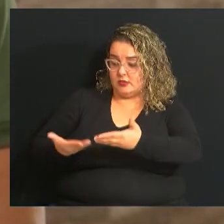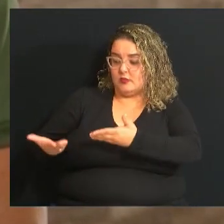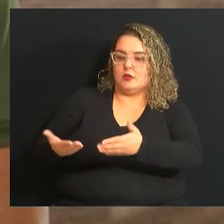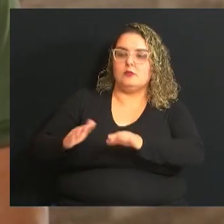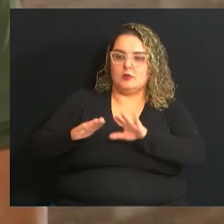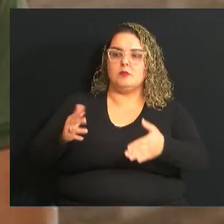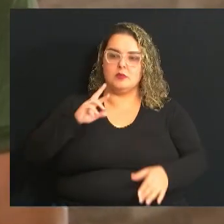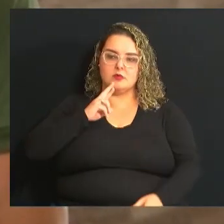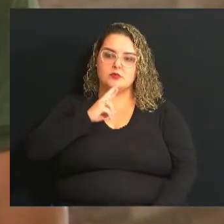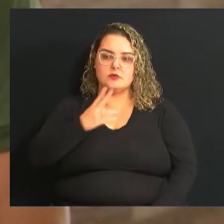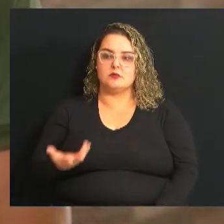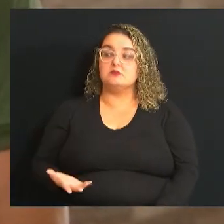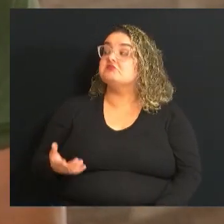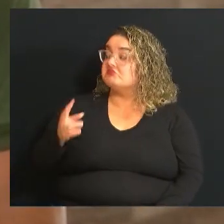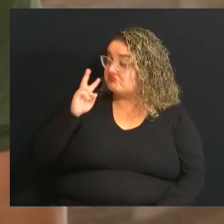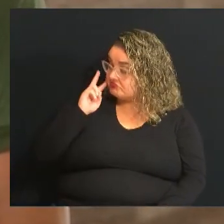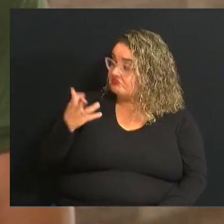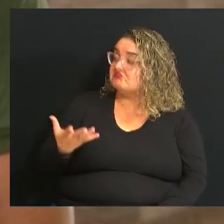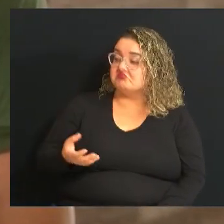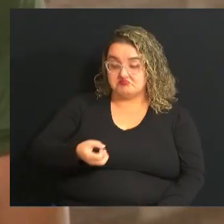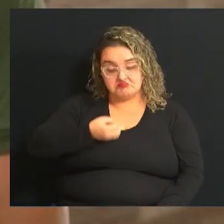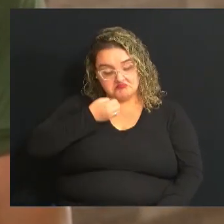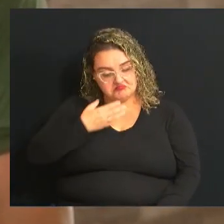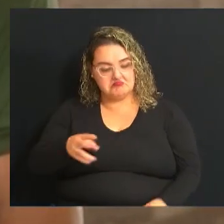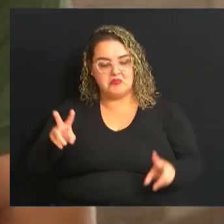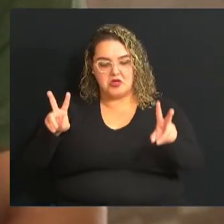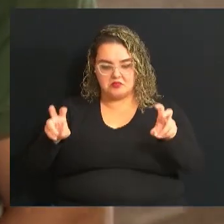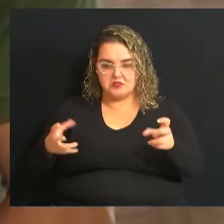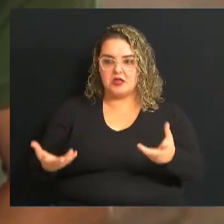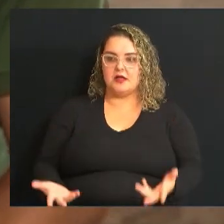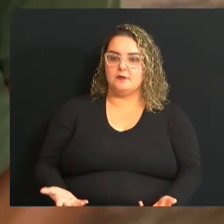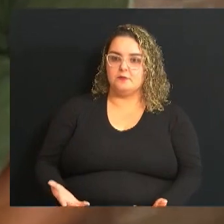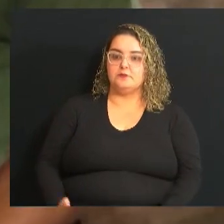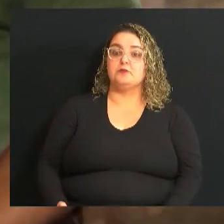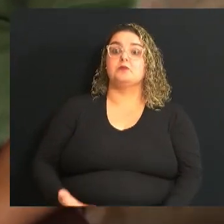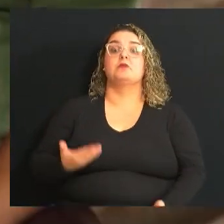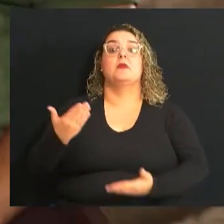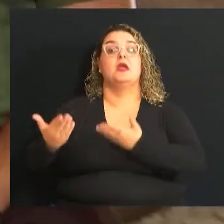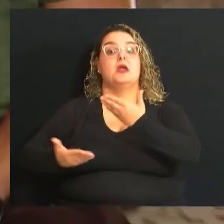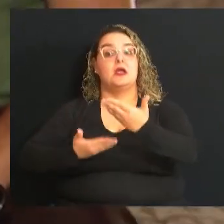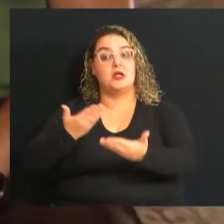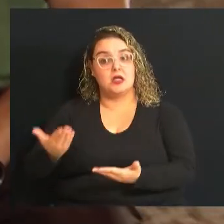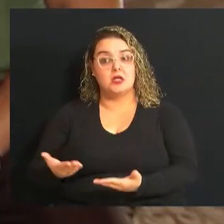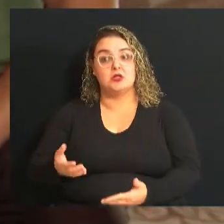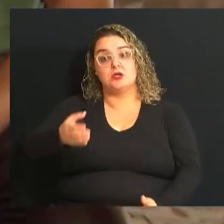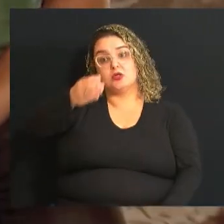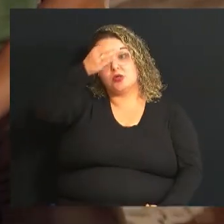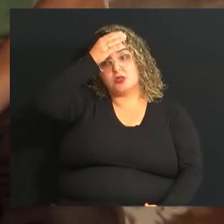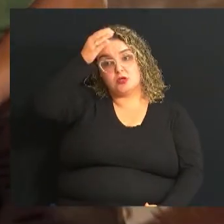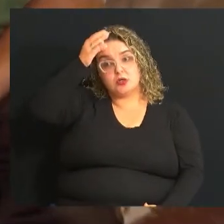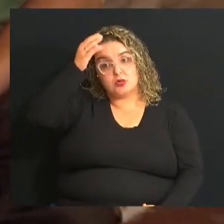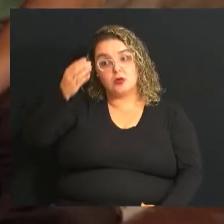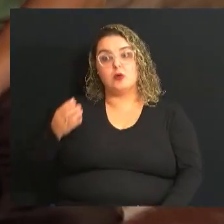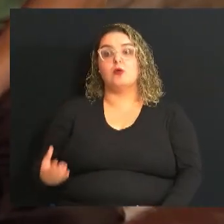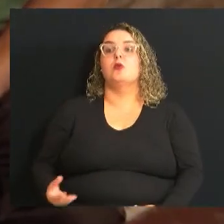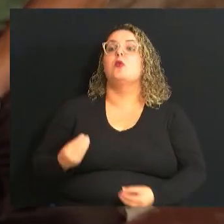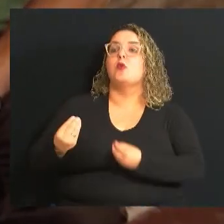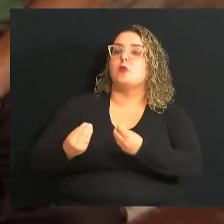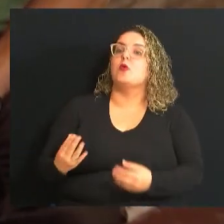Foi o fornecedor. Então, se o fornecedor me ofereceu, me apresentou essa situação, e eu, como